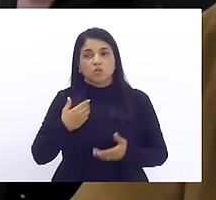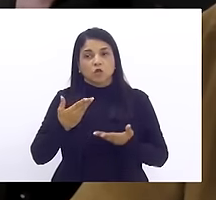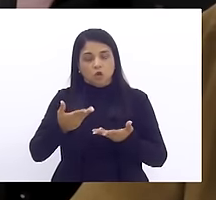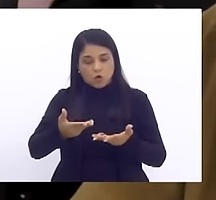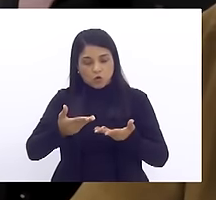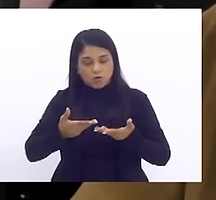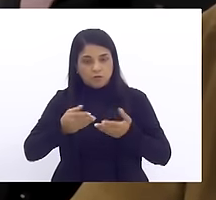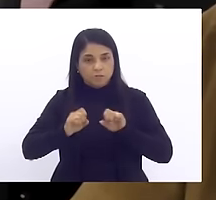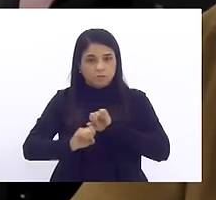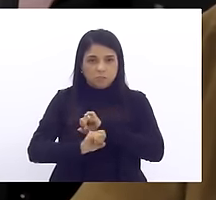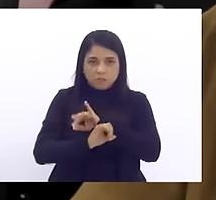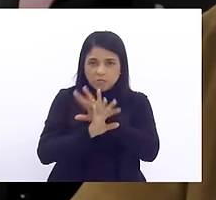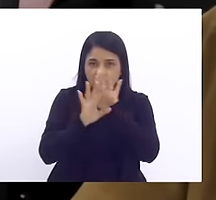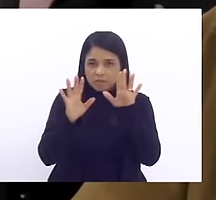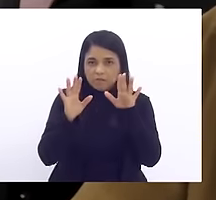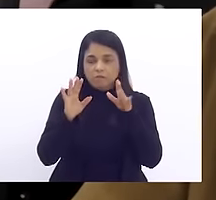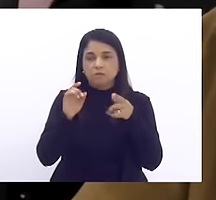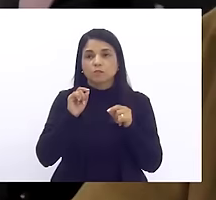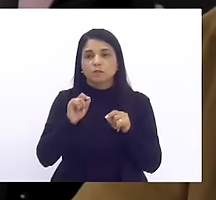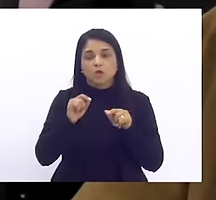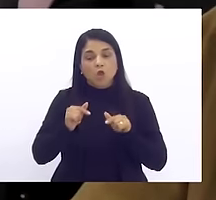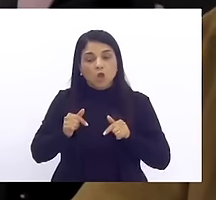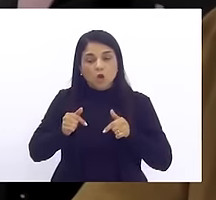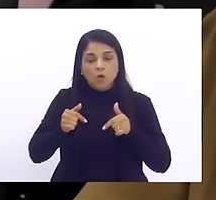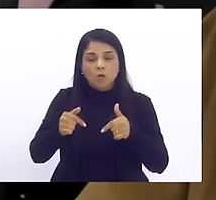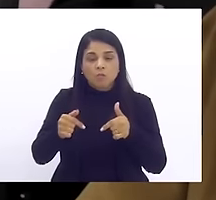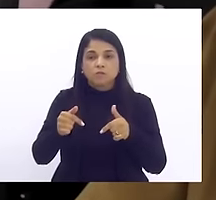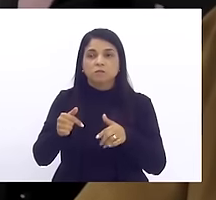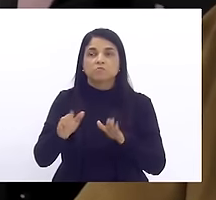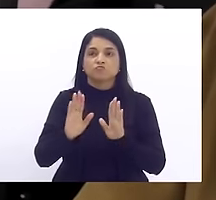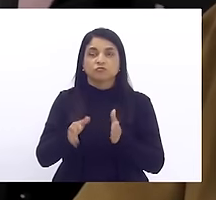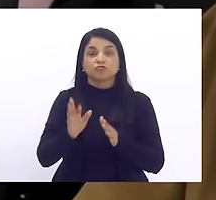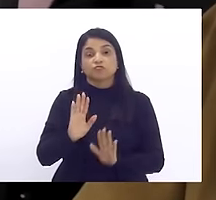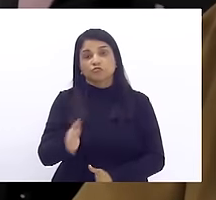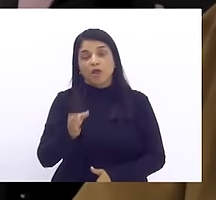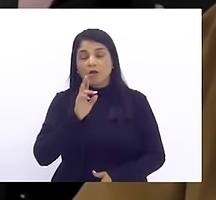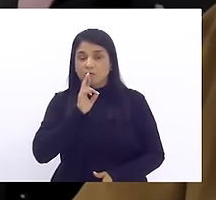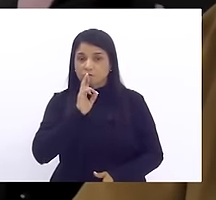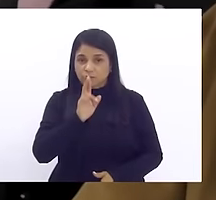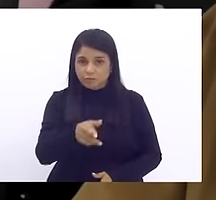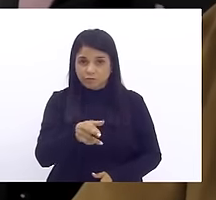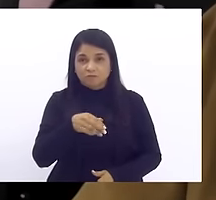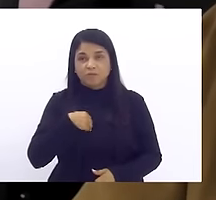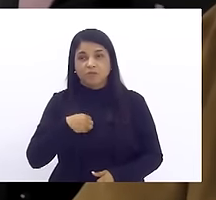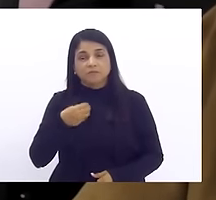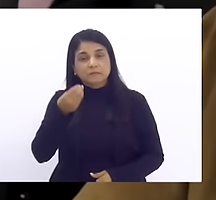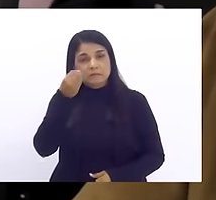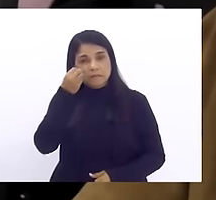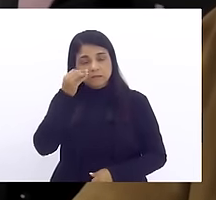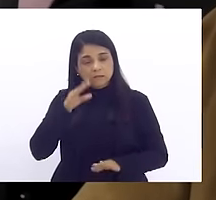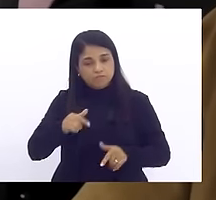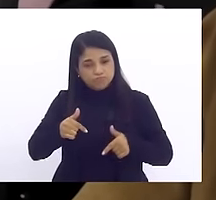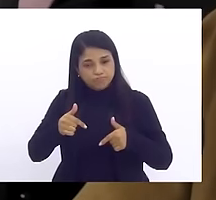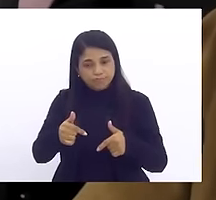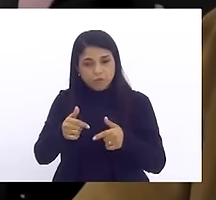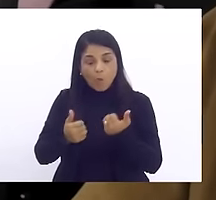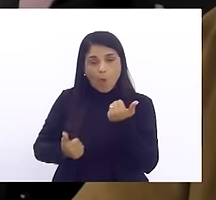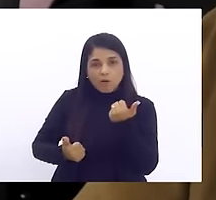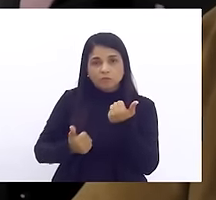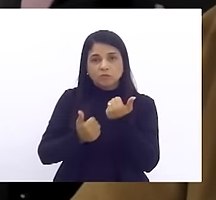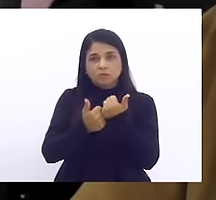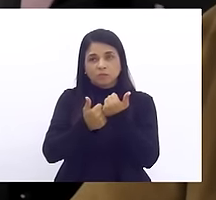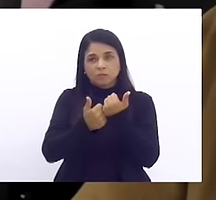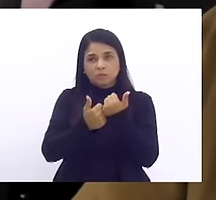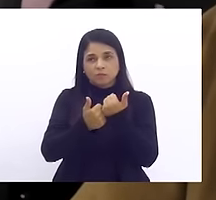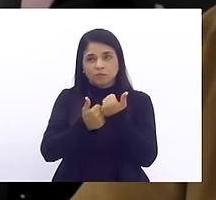foi para prestar esclarecimentos a respeito de como essa operação e o senhor já me respondeu Realmente nós prestamos nesse tipo de evento um auxílio e